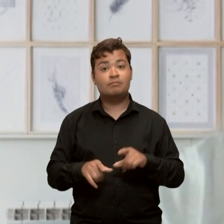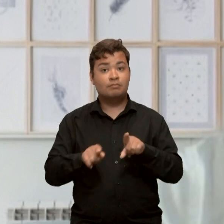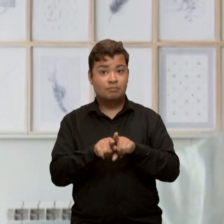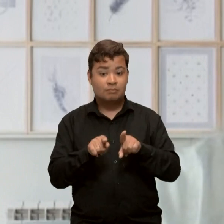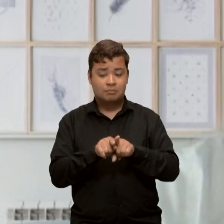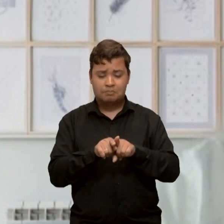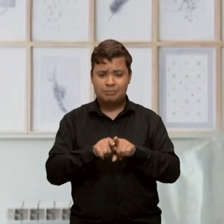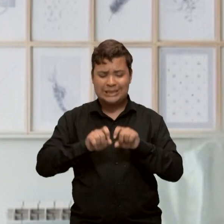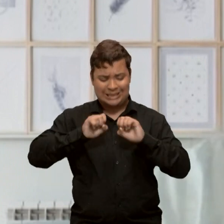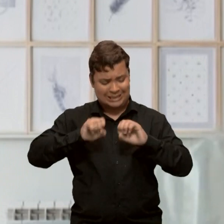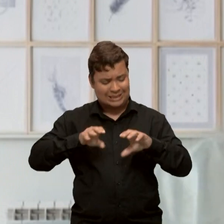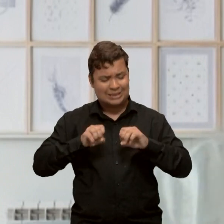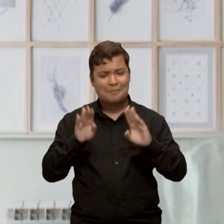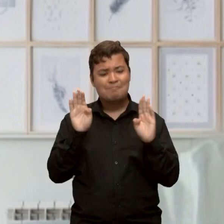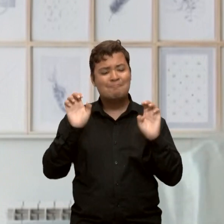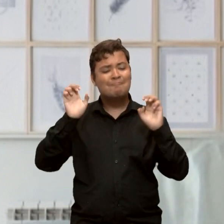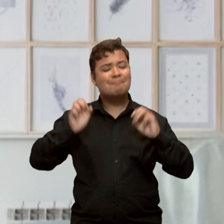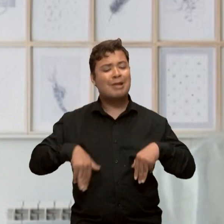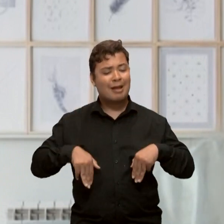bem significa